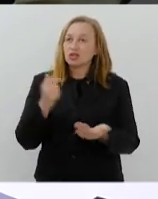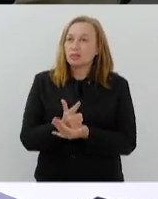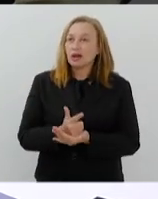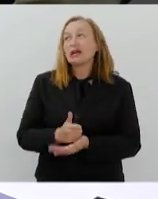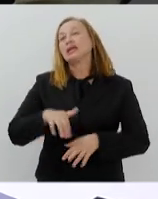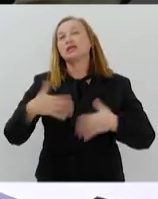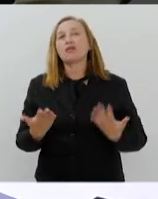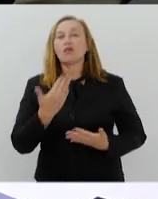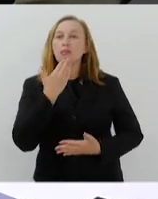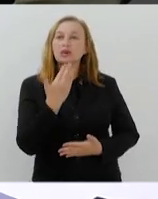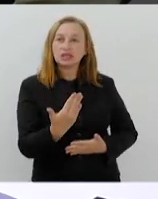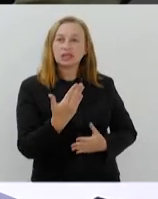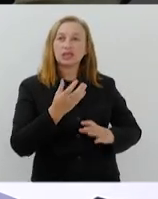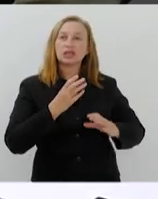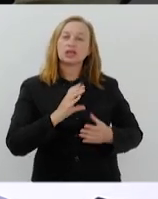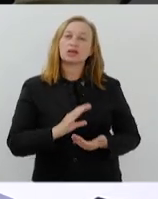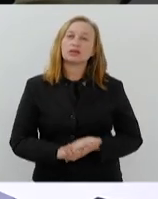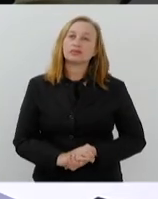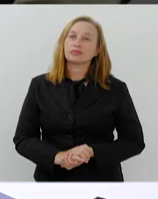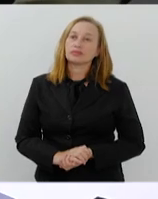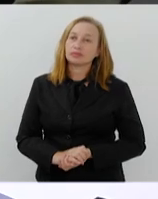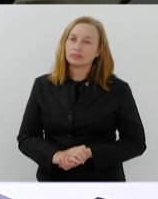solicitar comunica